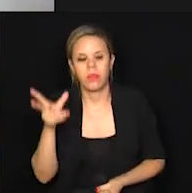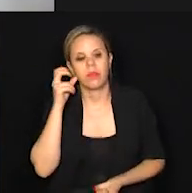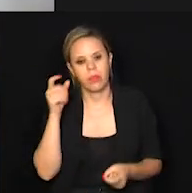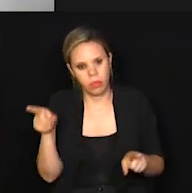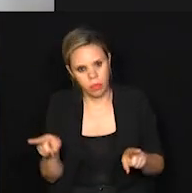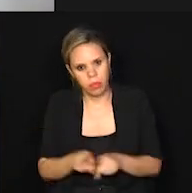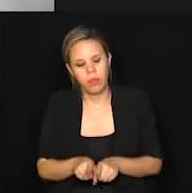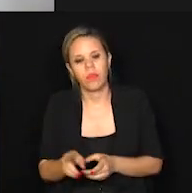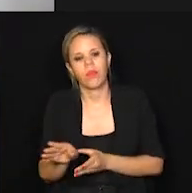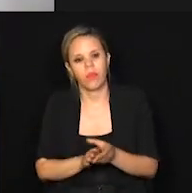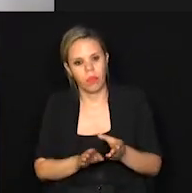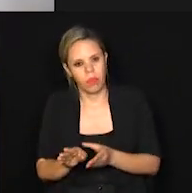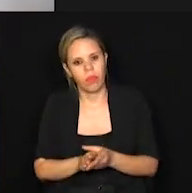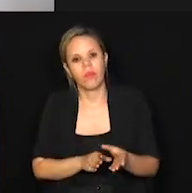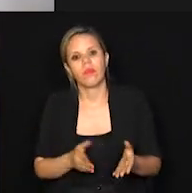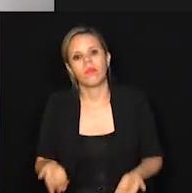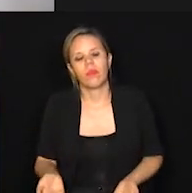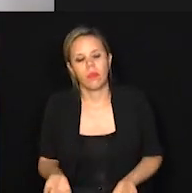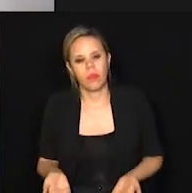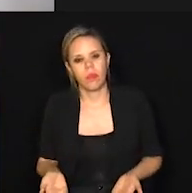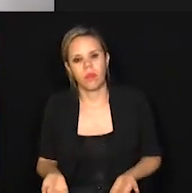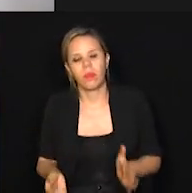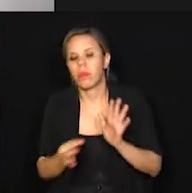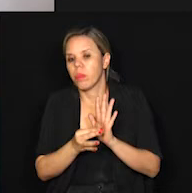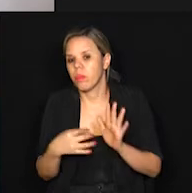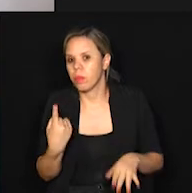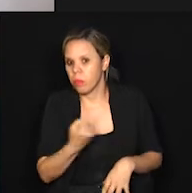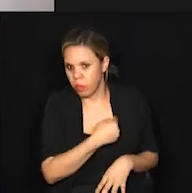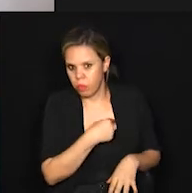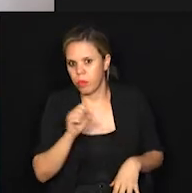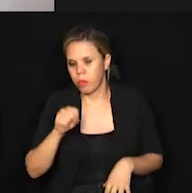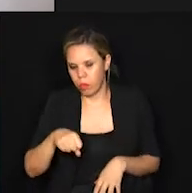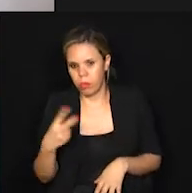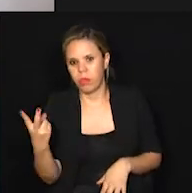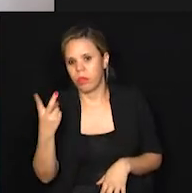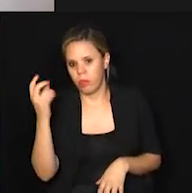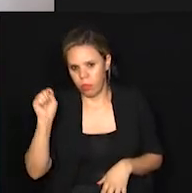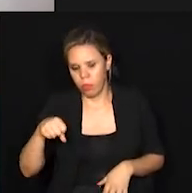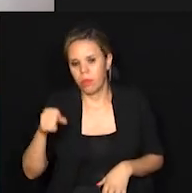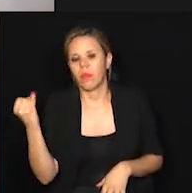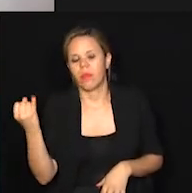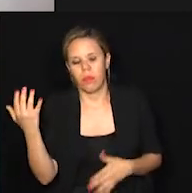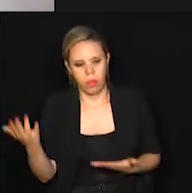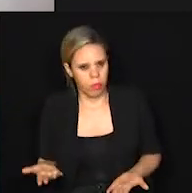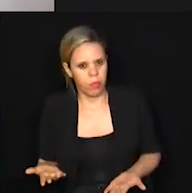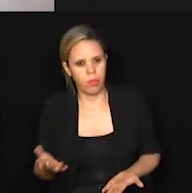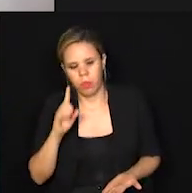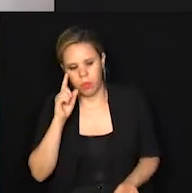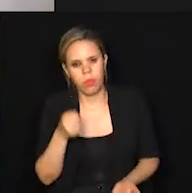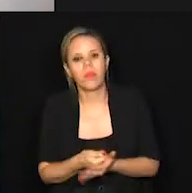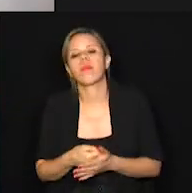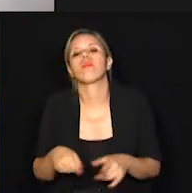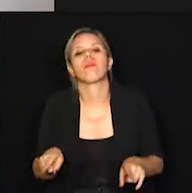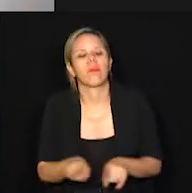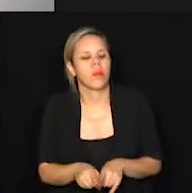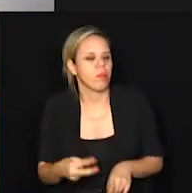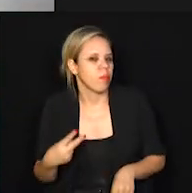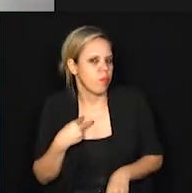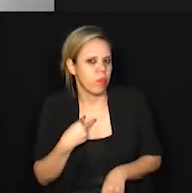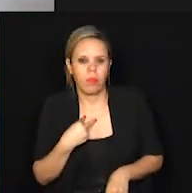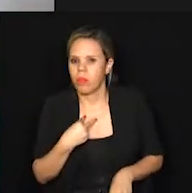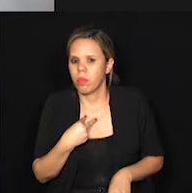também os conselheiros aí. A posição nossa tem que valer aí para uma decisão também. Não pode ser